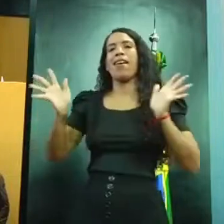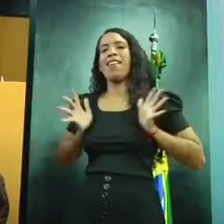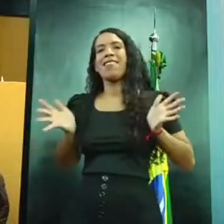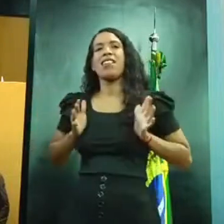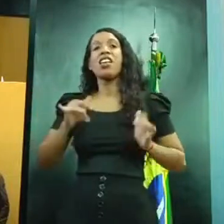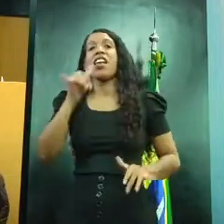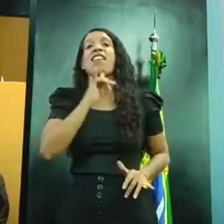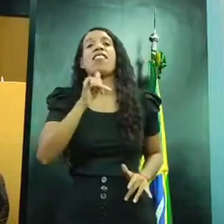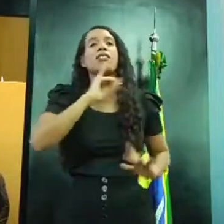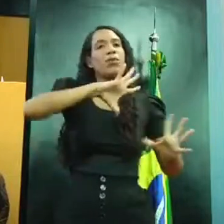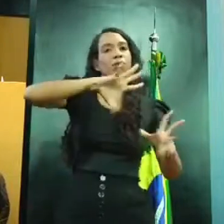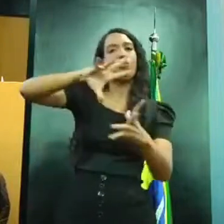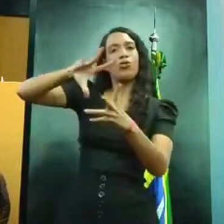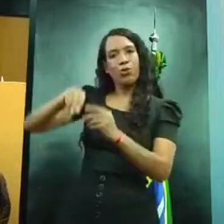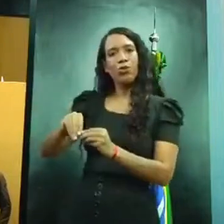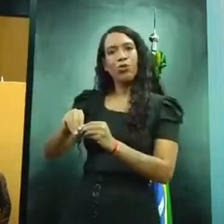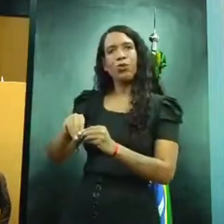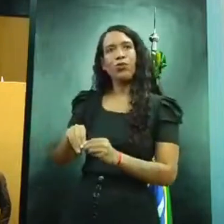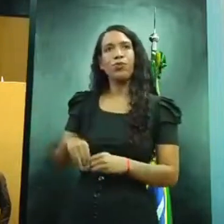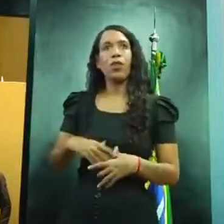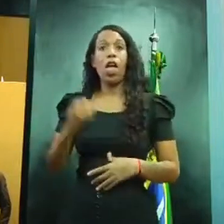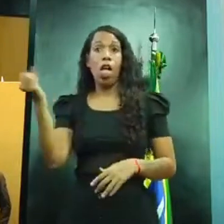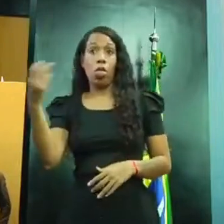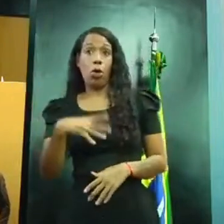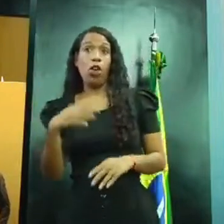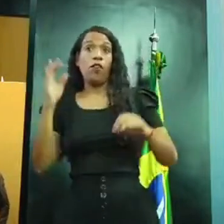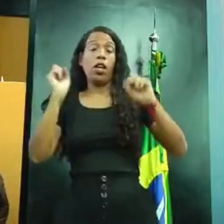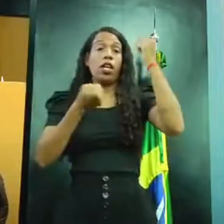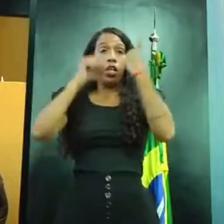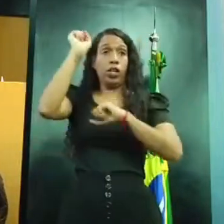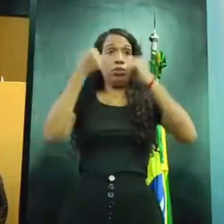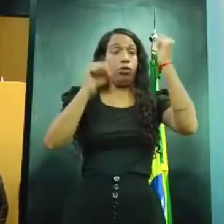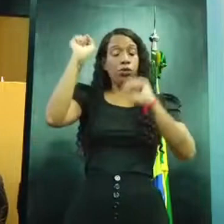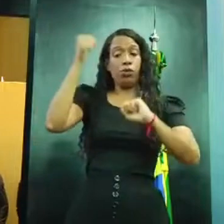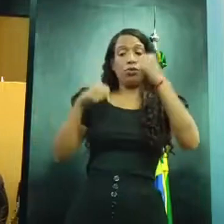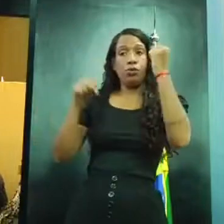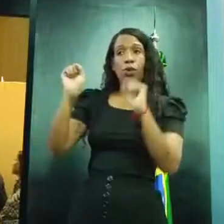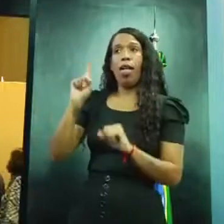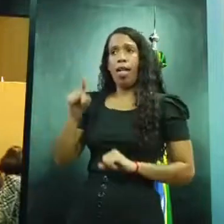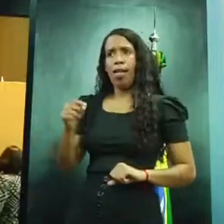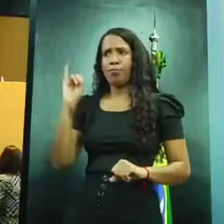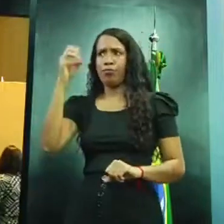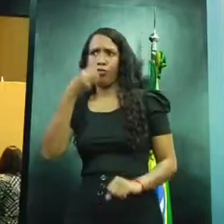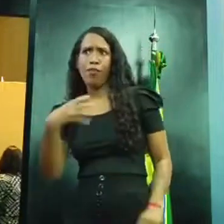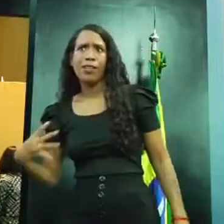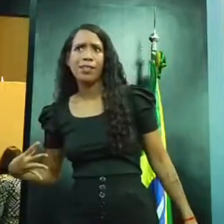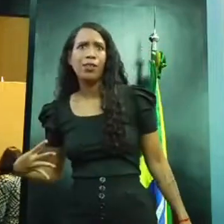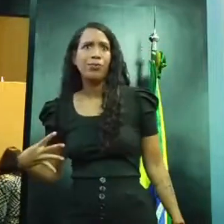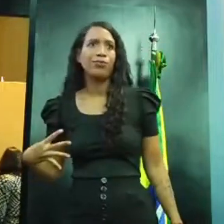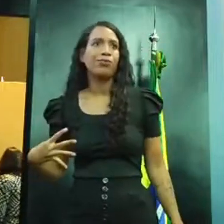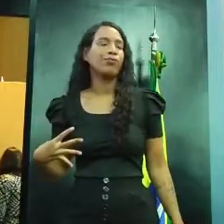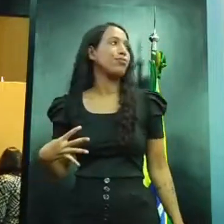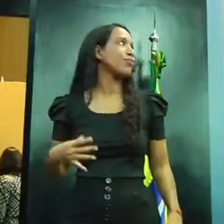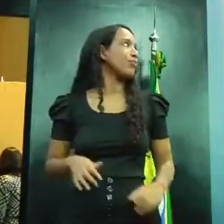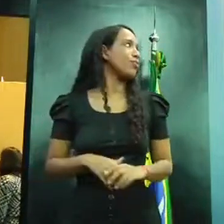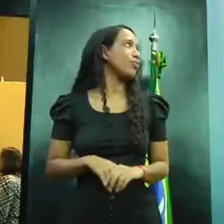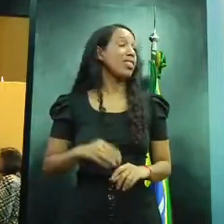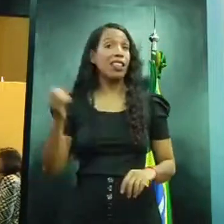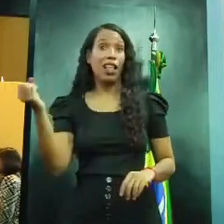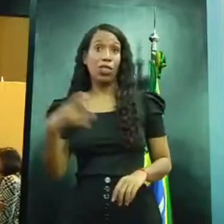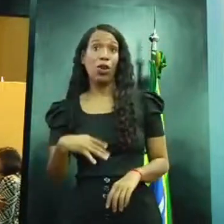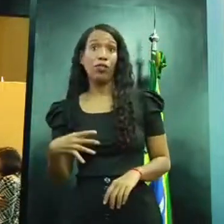mundo. A nova indústria, ela é inovadora. A